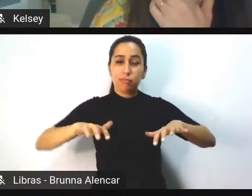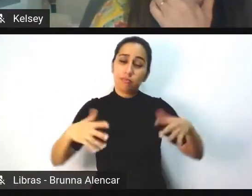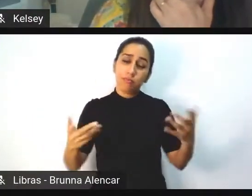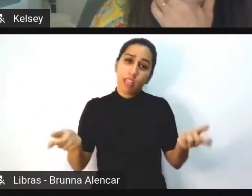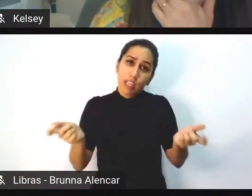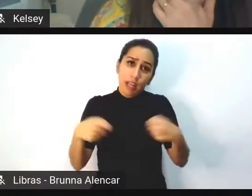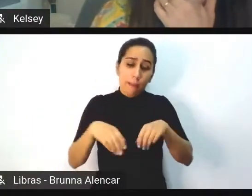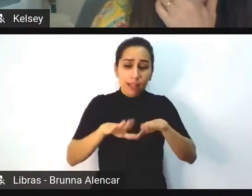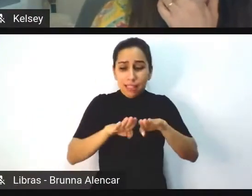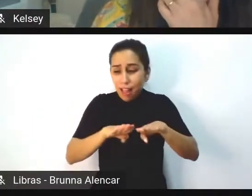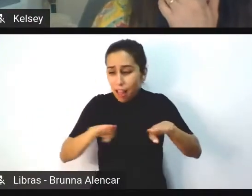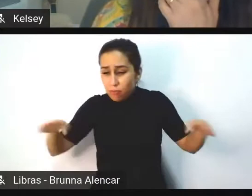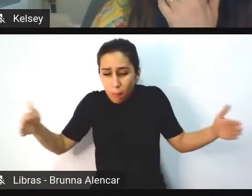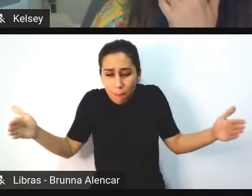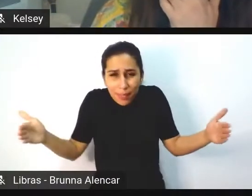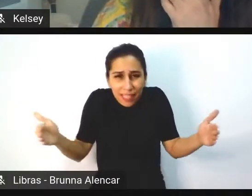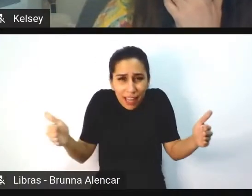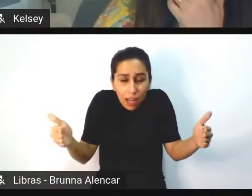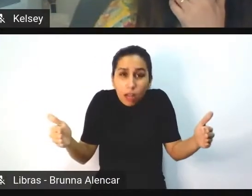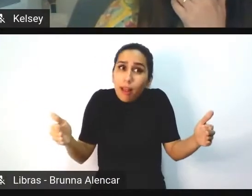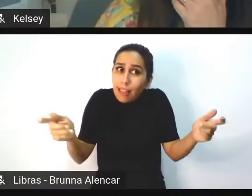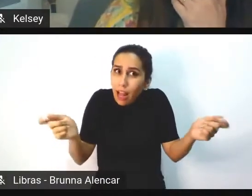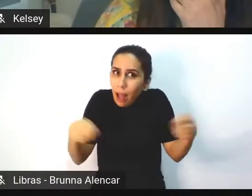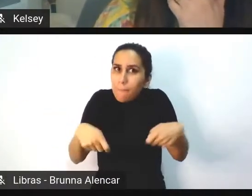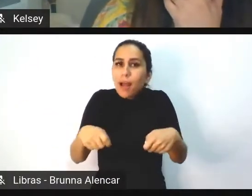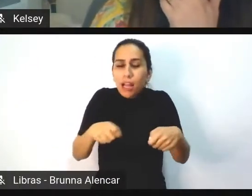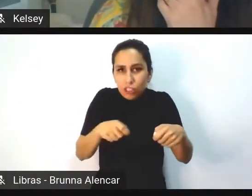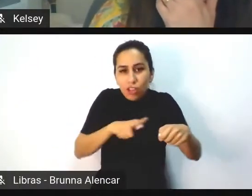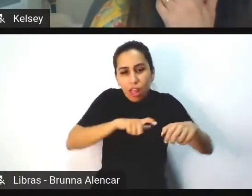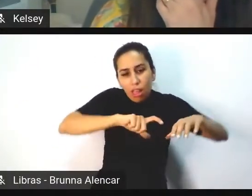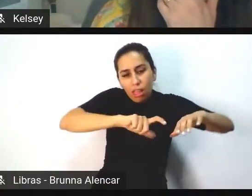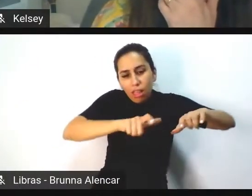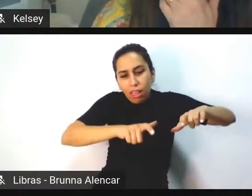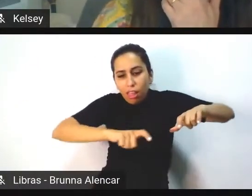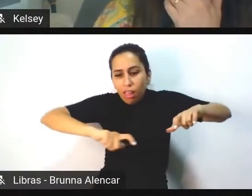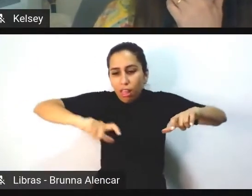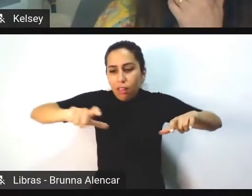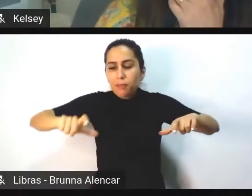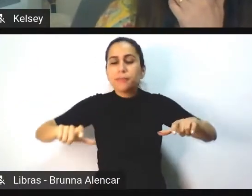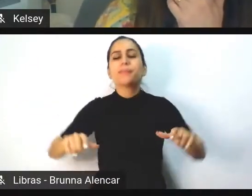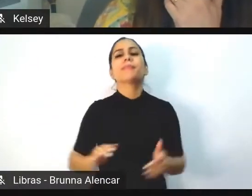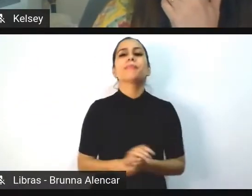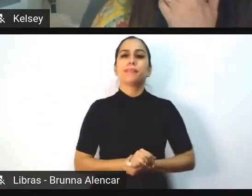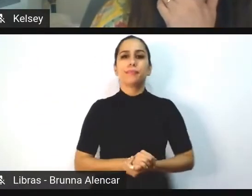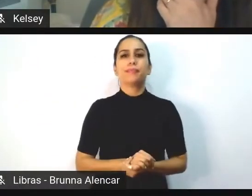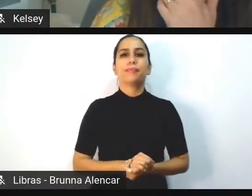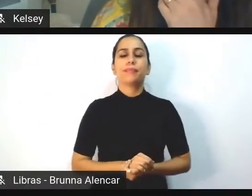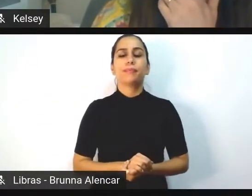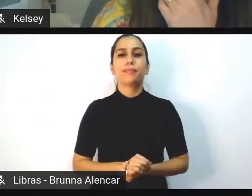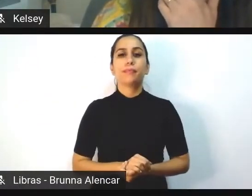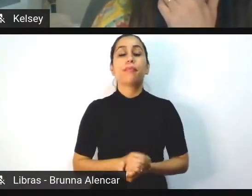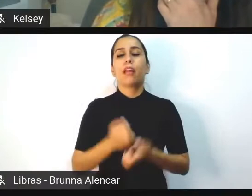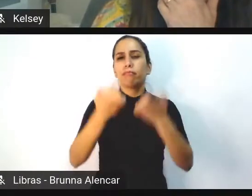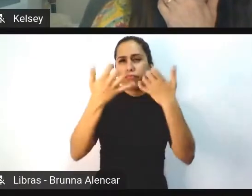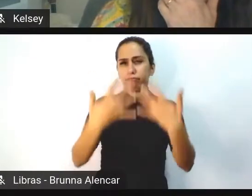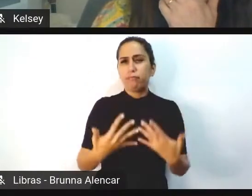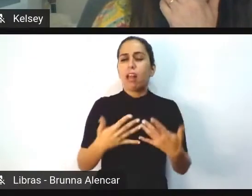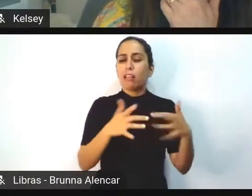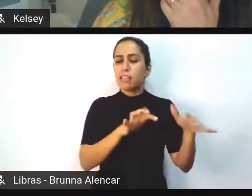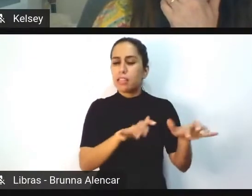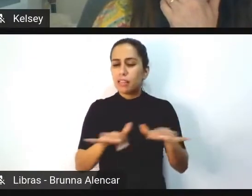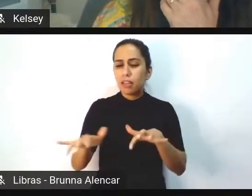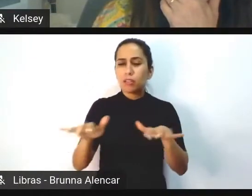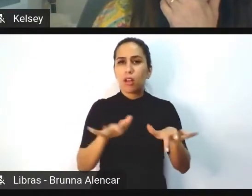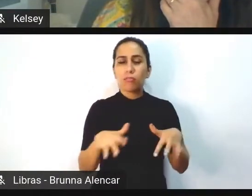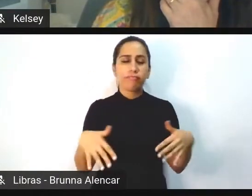mesmo assim ainda corrige, né? Ainda sobre teclado, se eu não uso